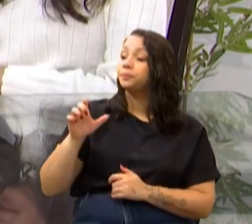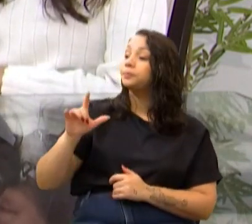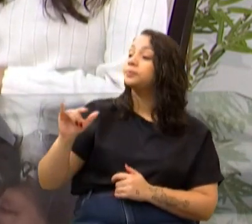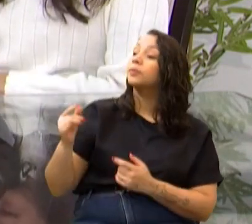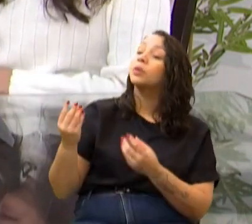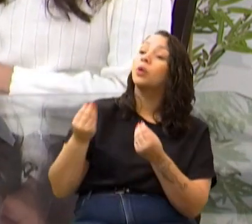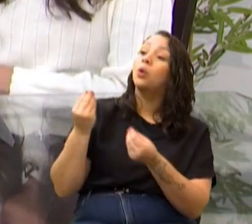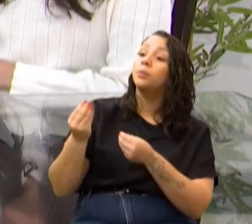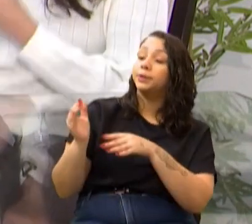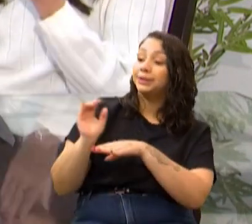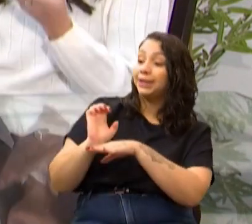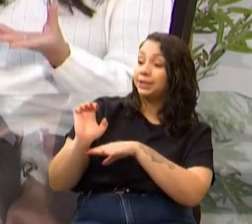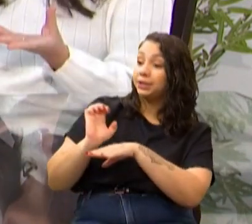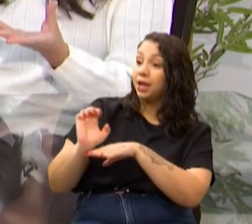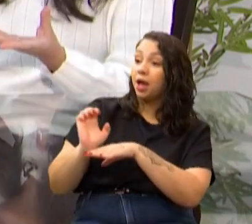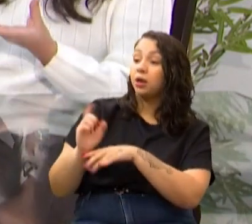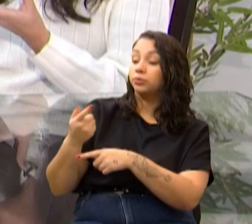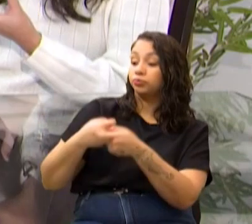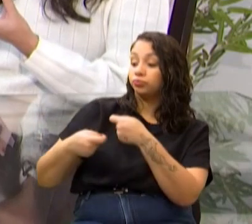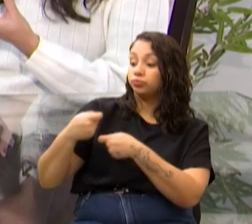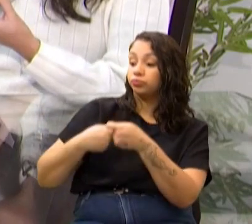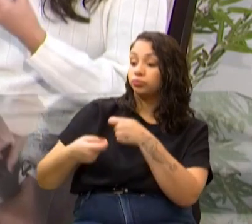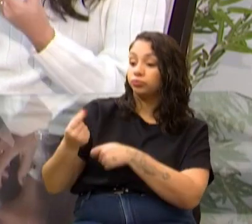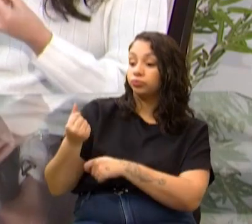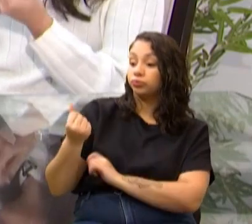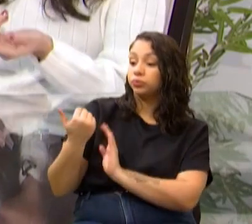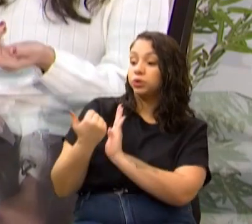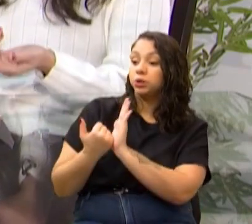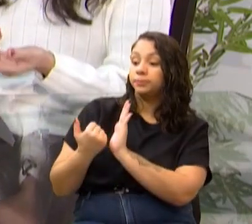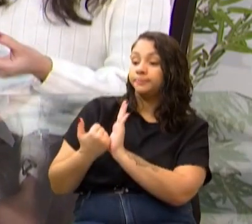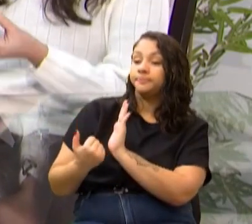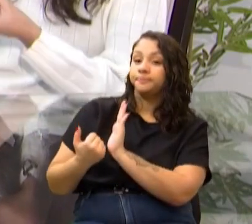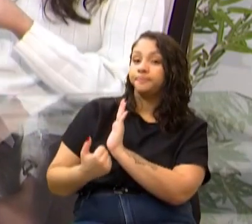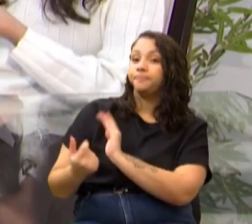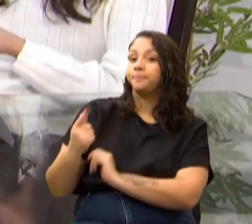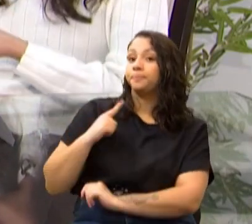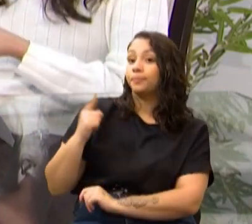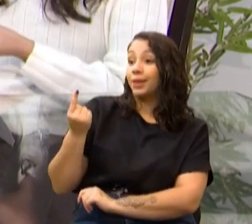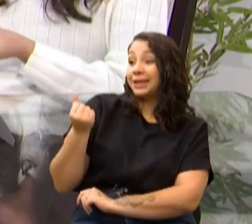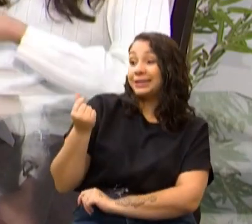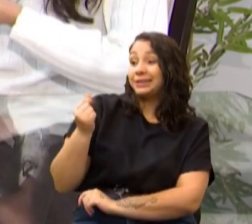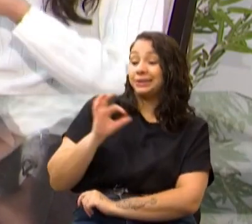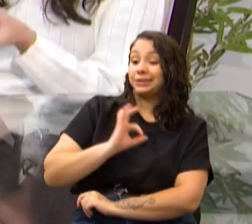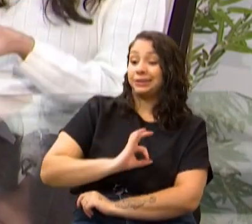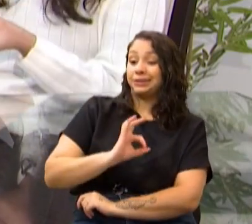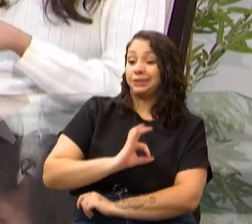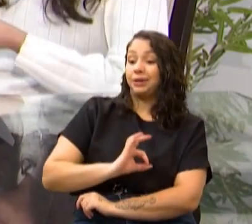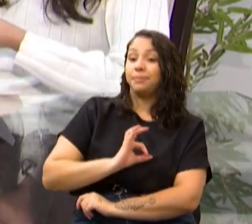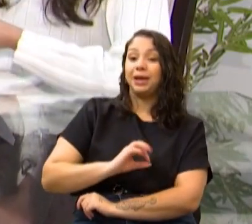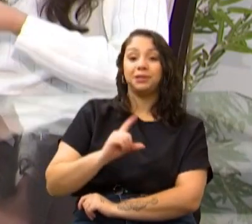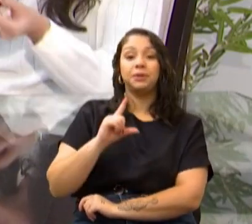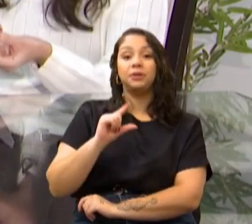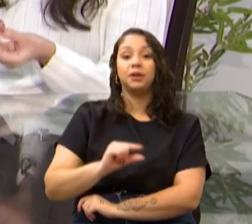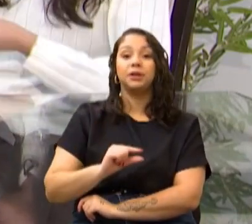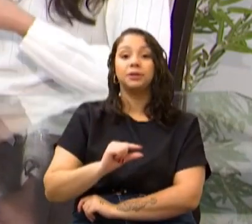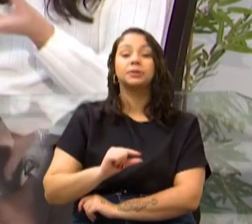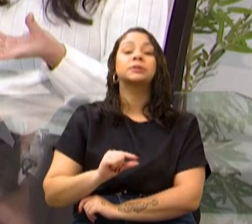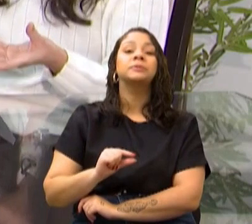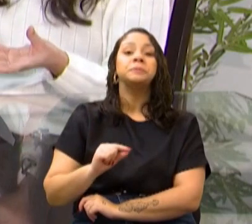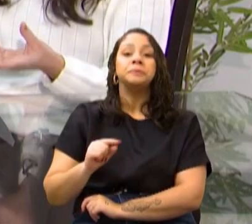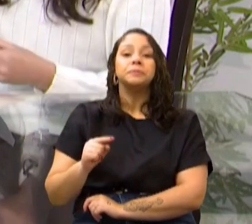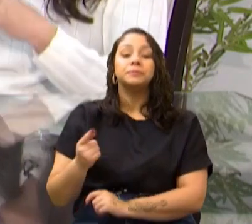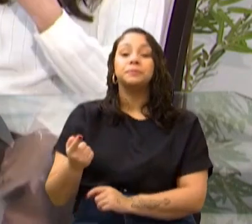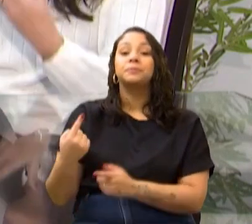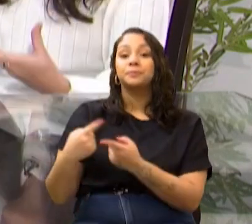como que o estagiário, ele pode economizar o dinheiro ganhando esse valor mais menor, né?